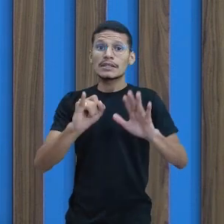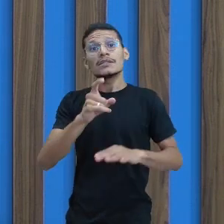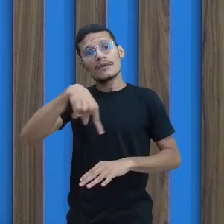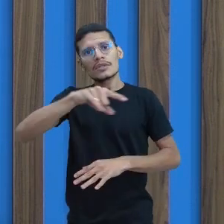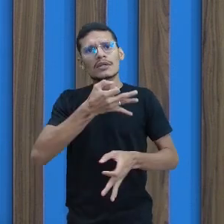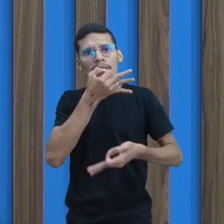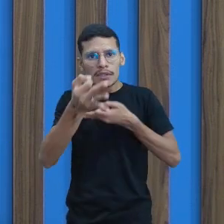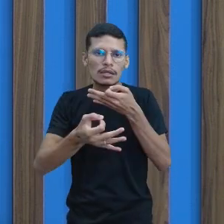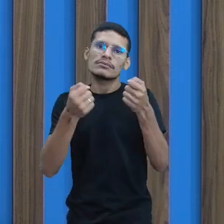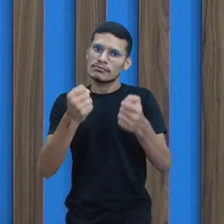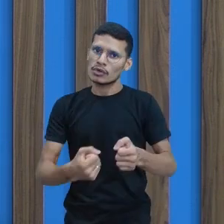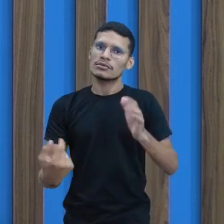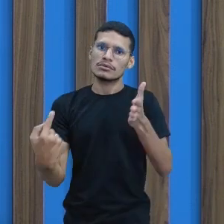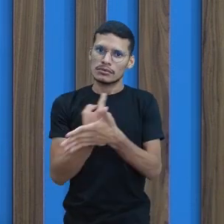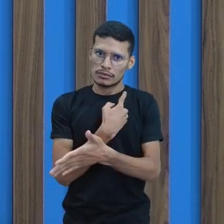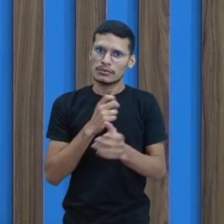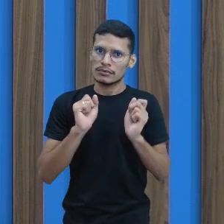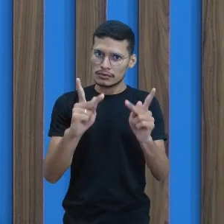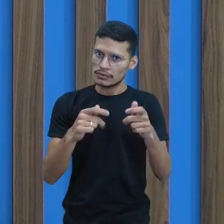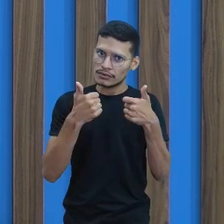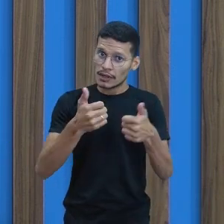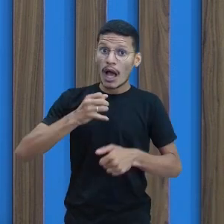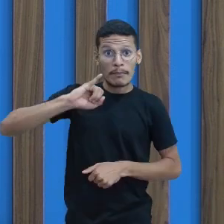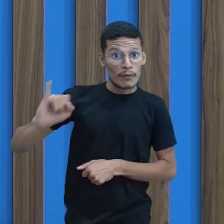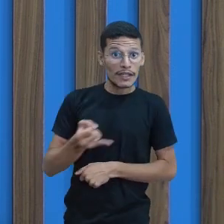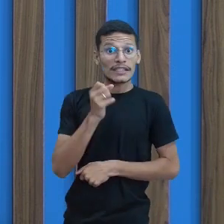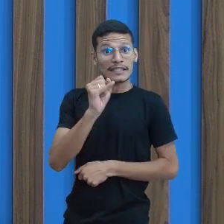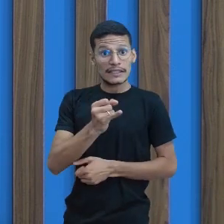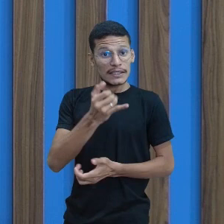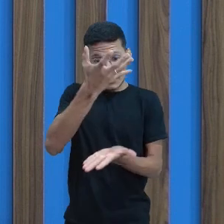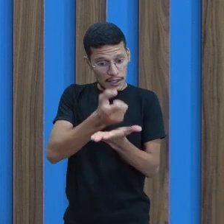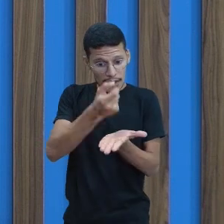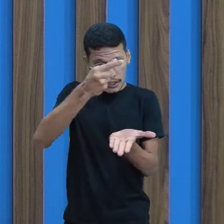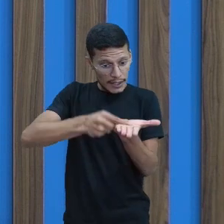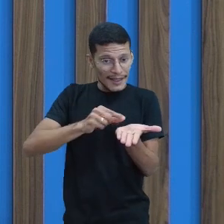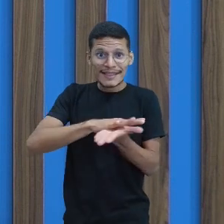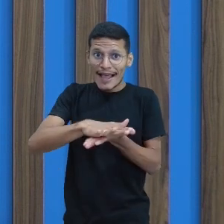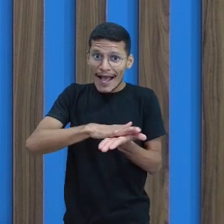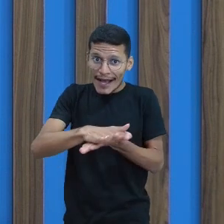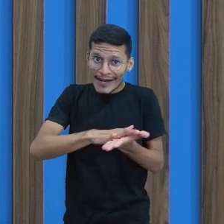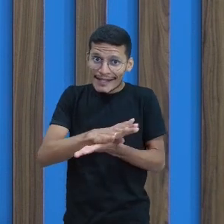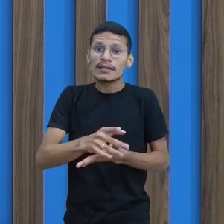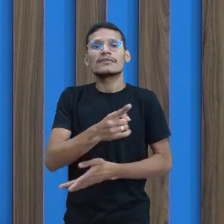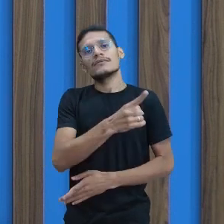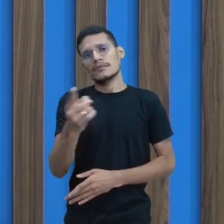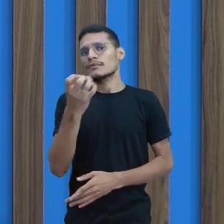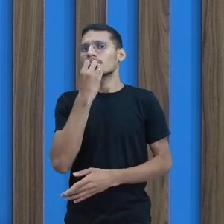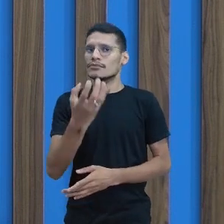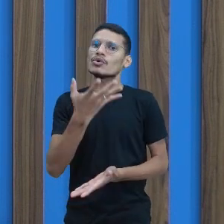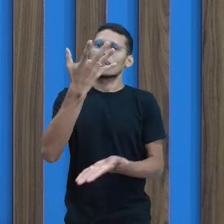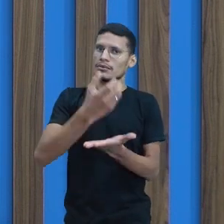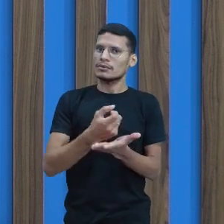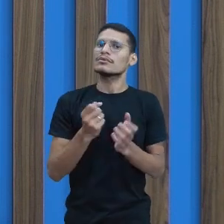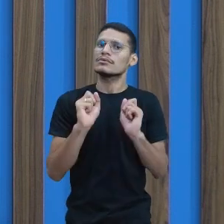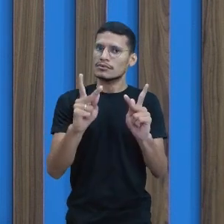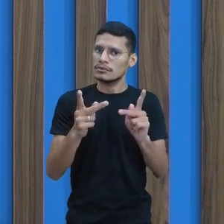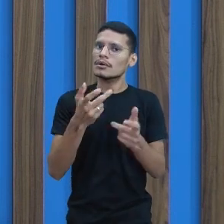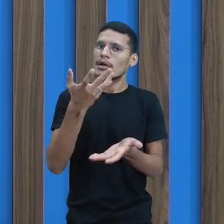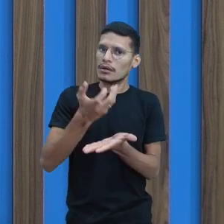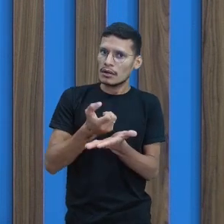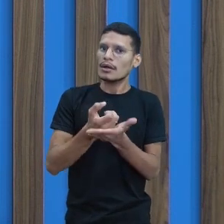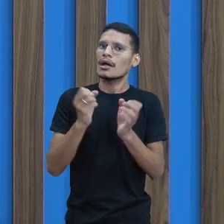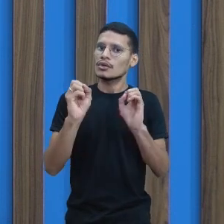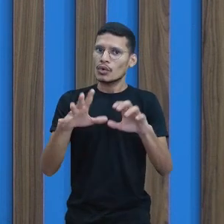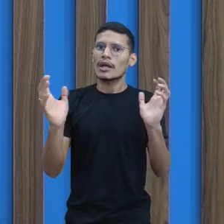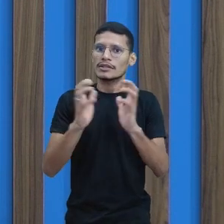comentário já sabe, né? Joga aí. Aproveitando, né? Se não baixou o aplicativo, né? É bom baixar o aplicativo do Educa Recife